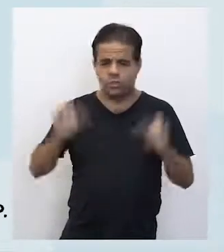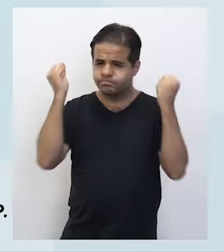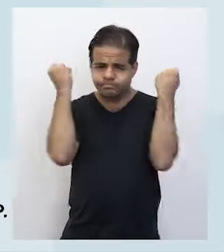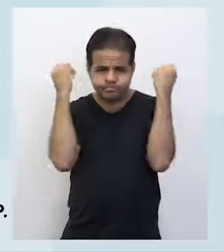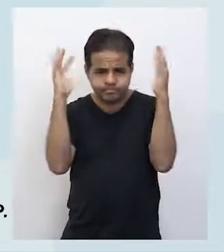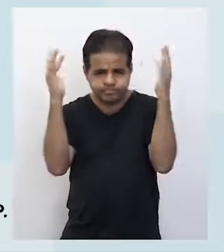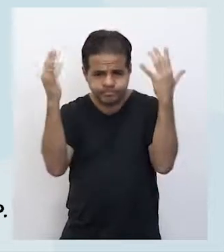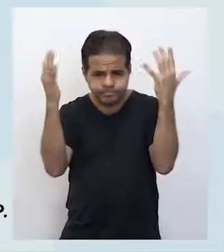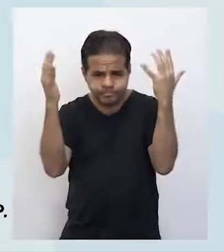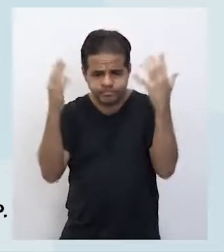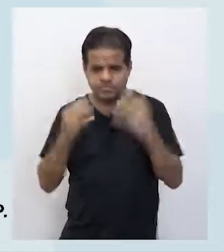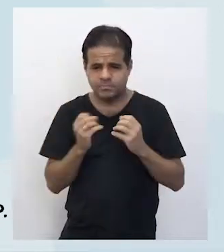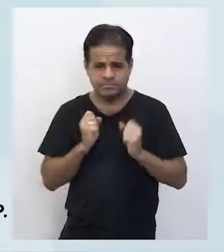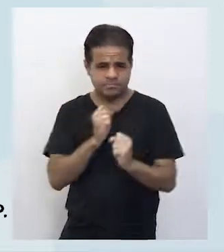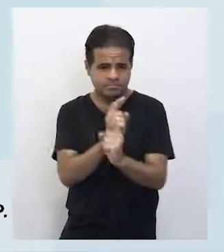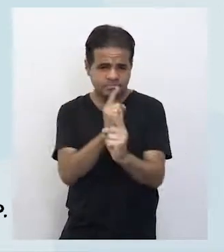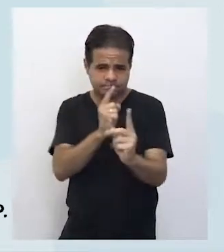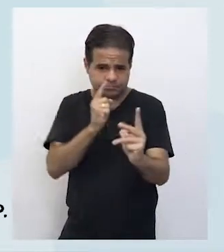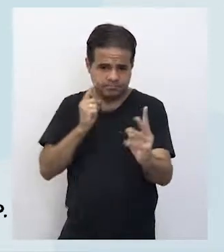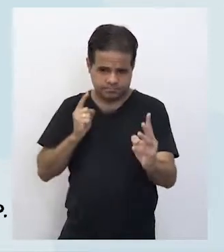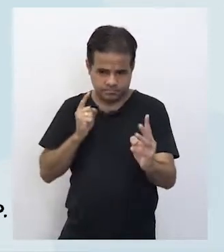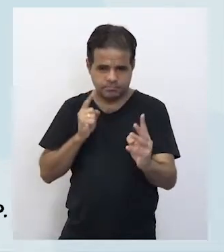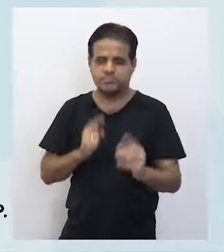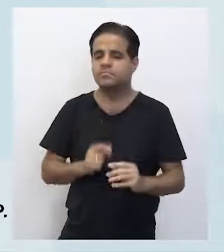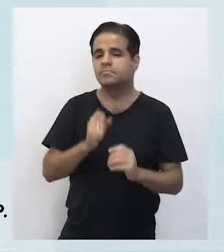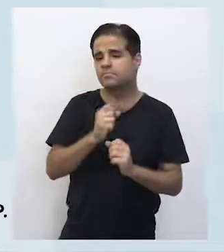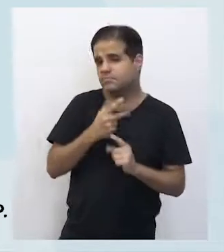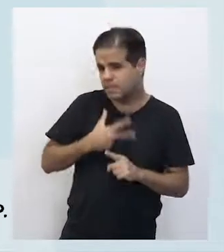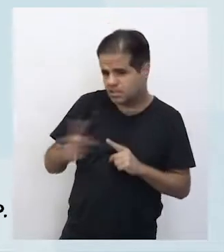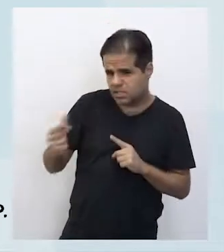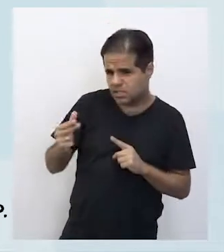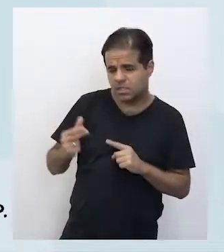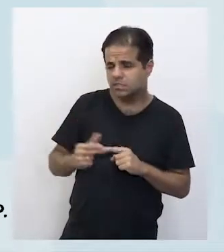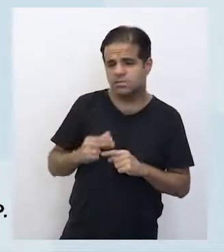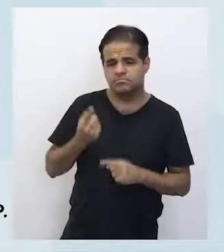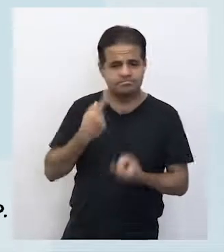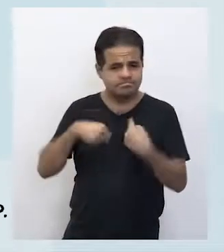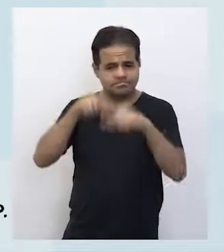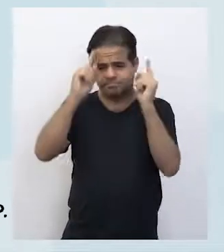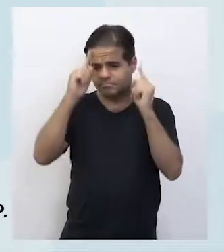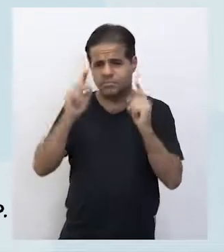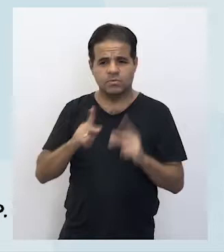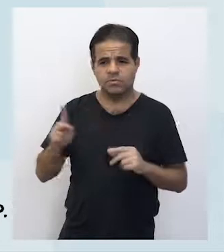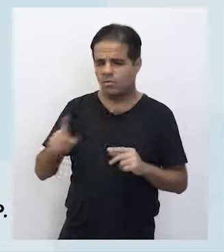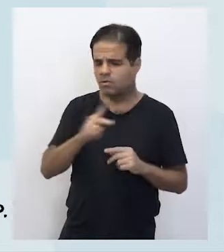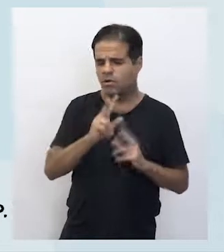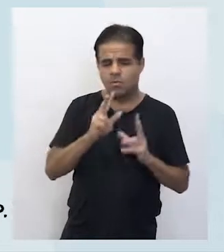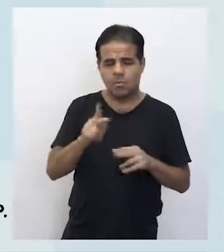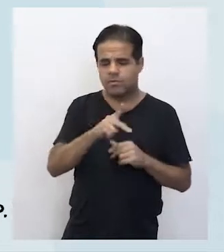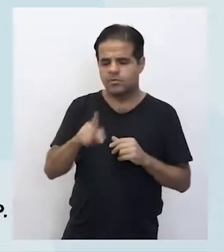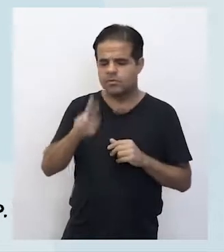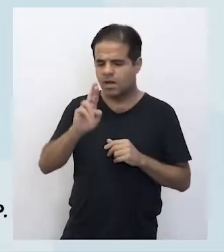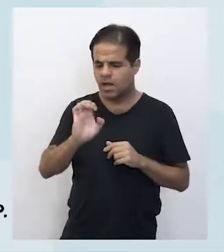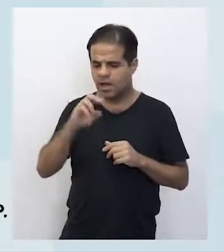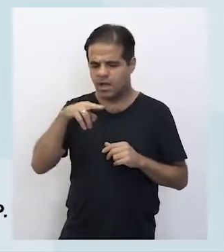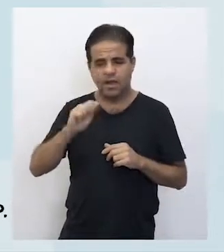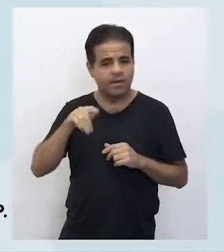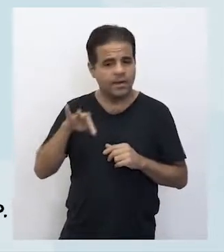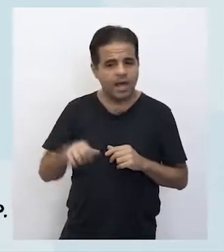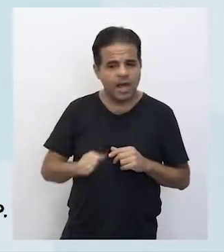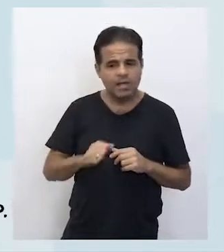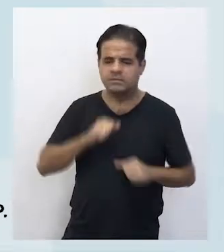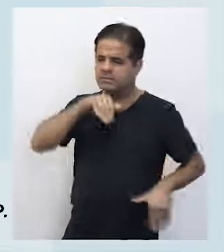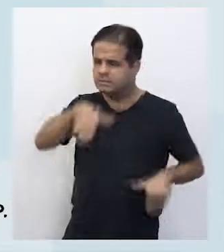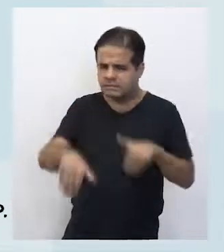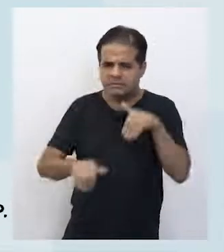Comemorar a boa colocação? Vencer como uma superação, colocou a professora Renata, nadou mais rápido,